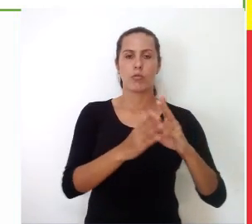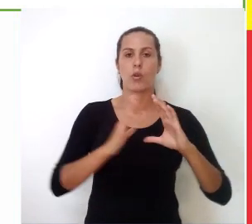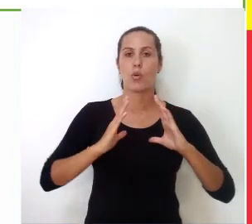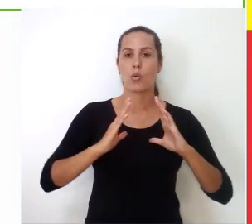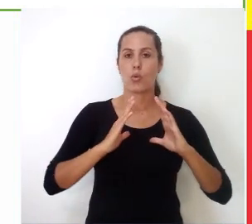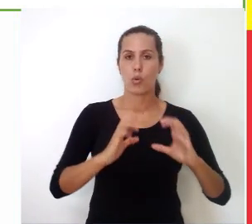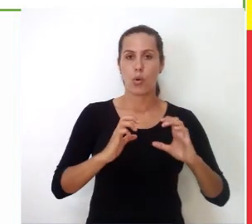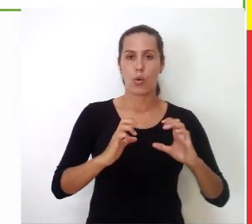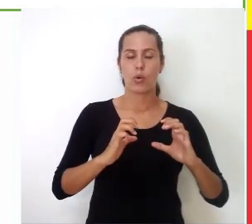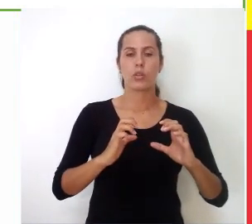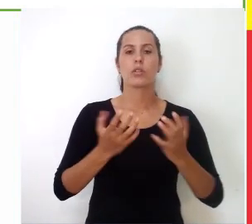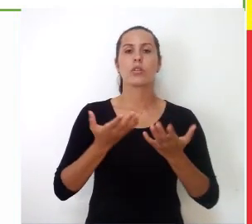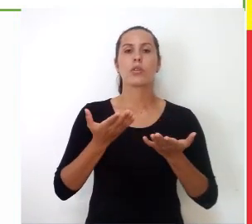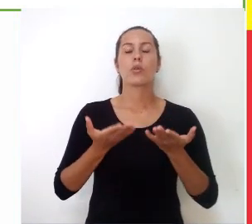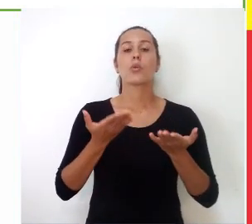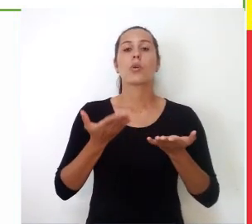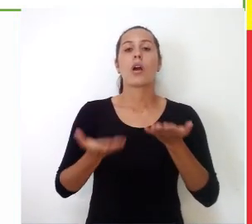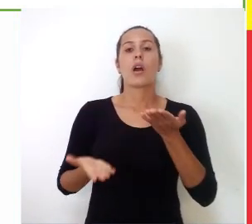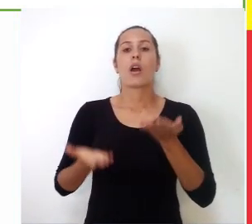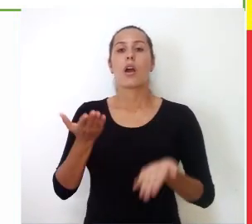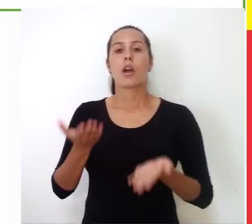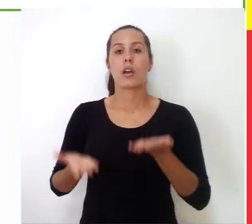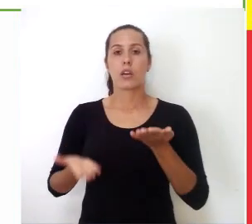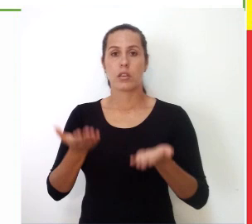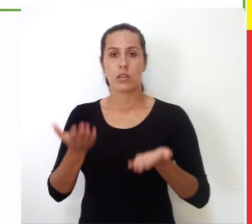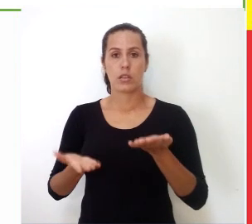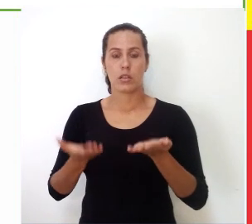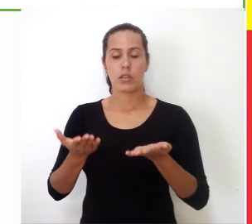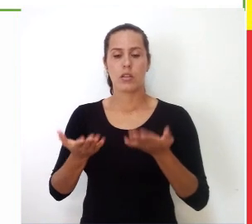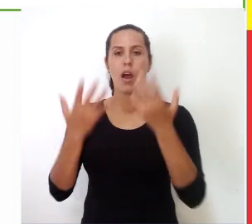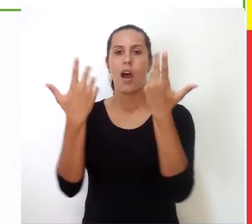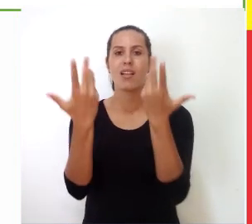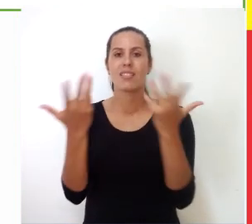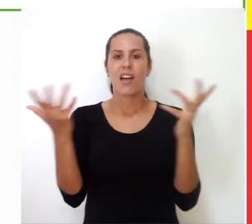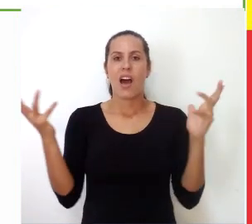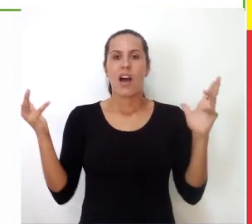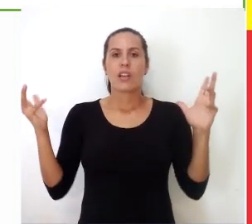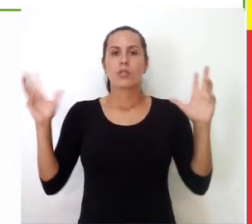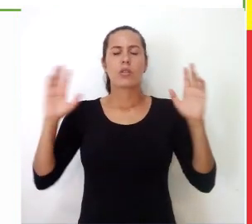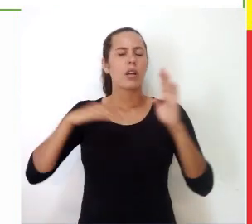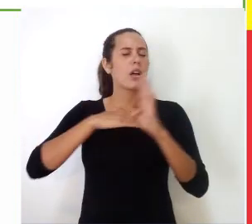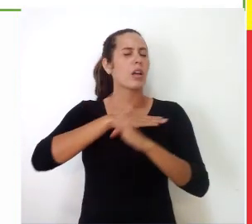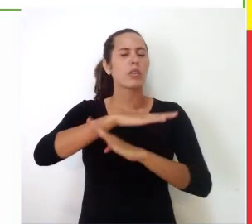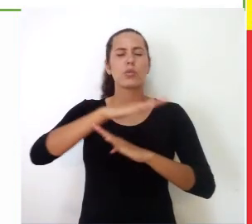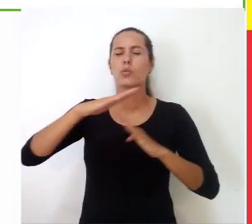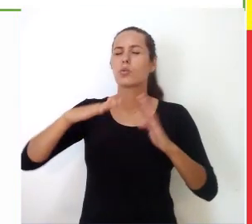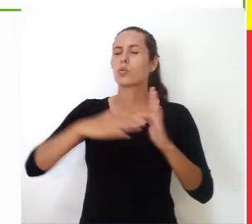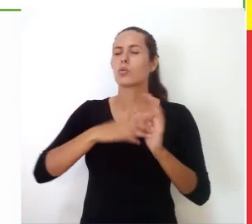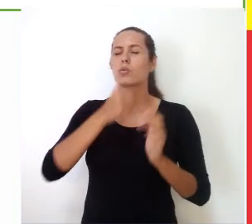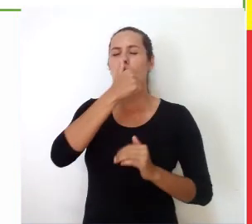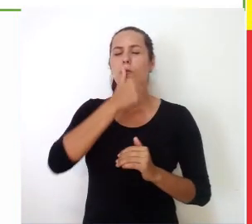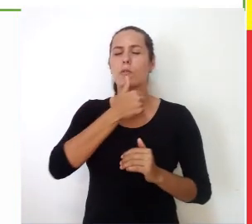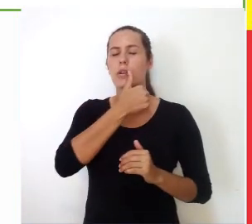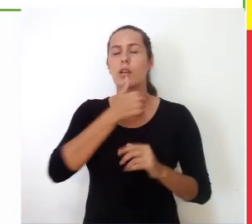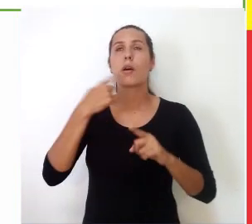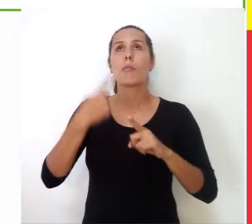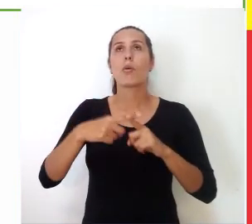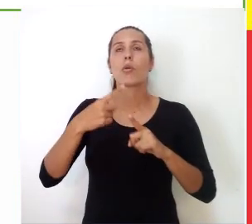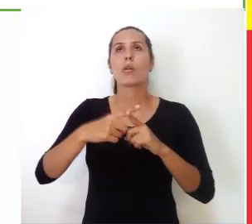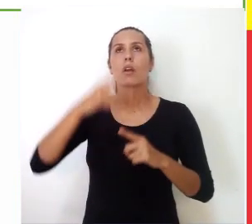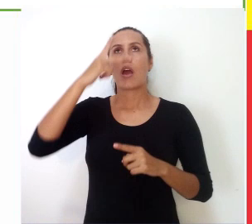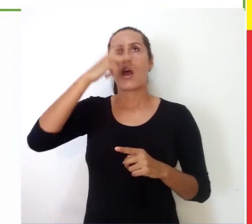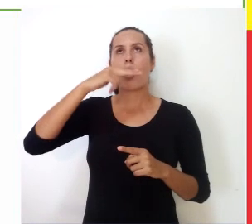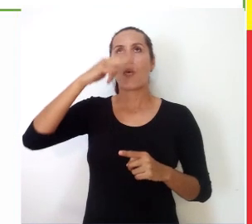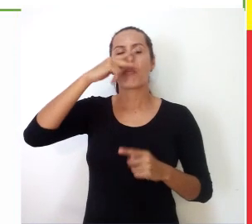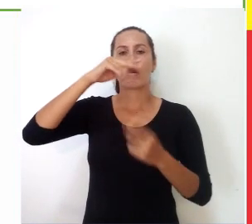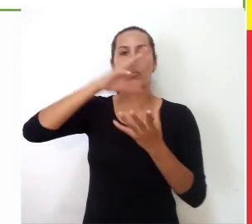equilíbrio das relações com a natureza, onde tudo é sagrado, pois pertence ao mesmo Espírito. Para eles,